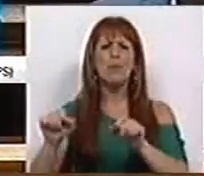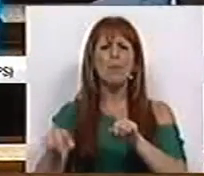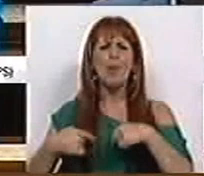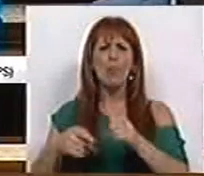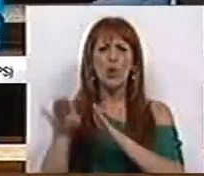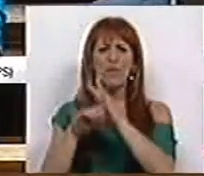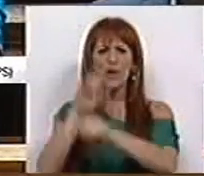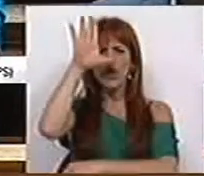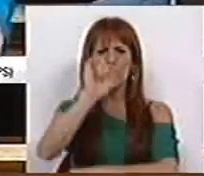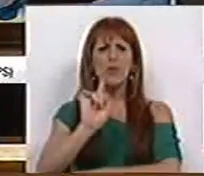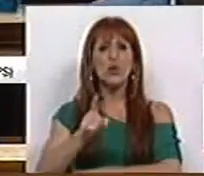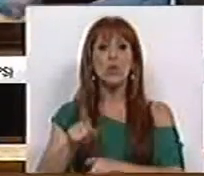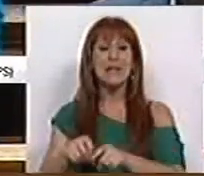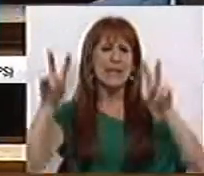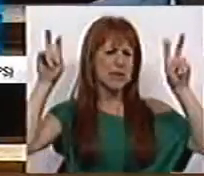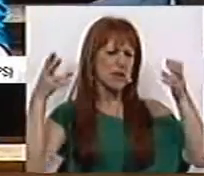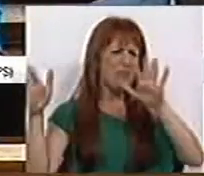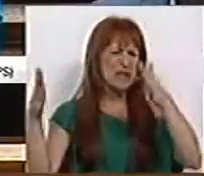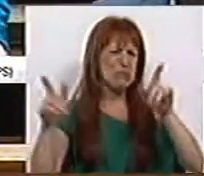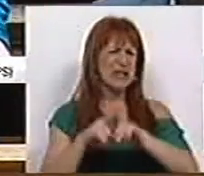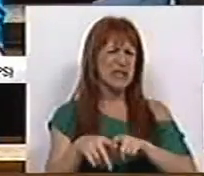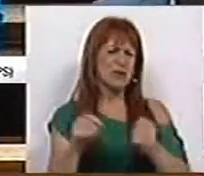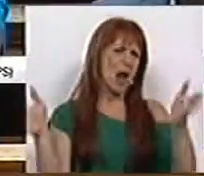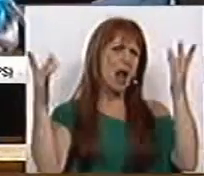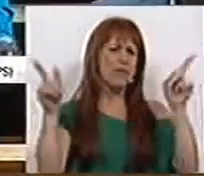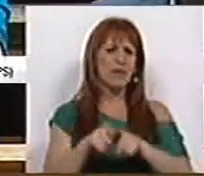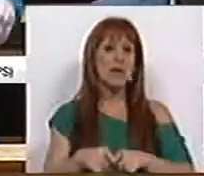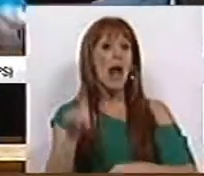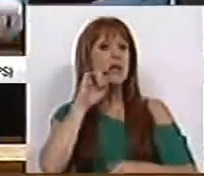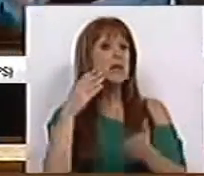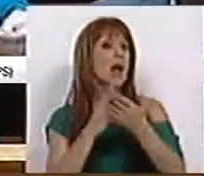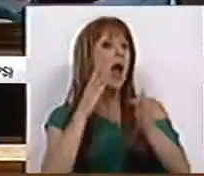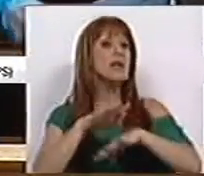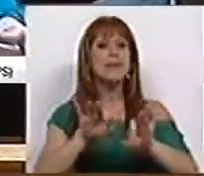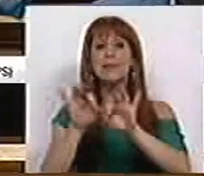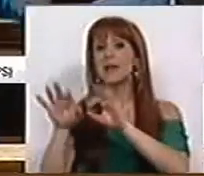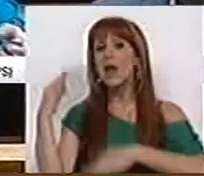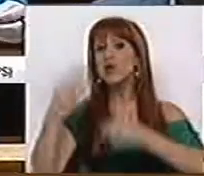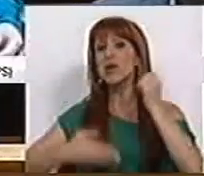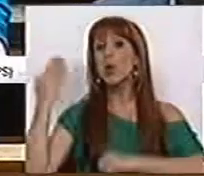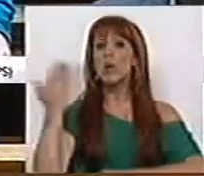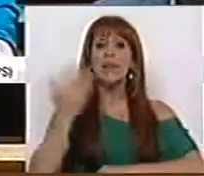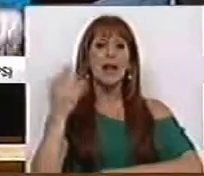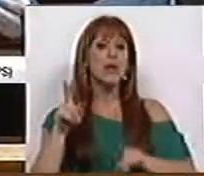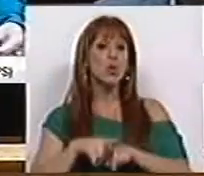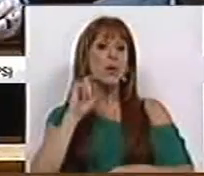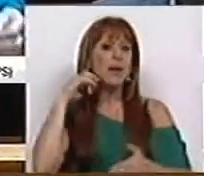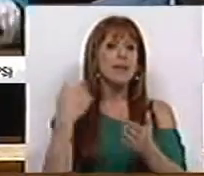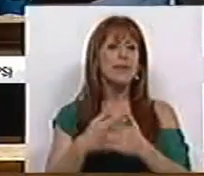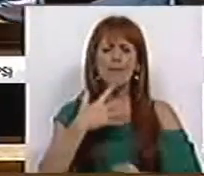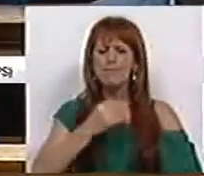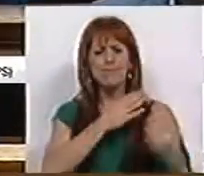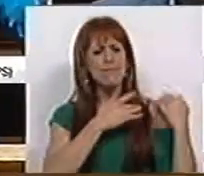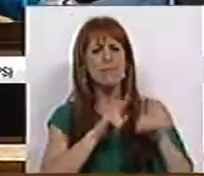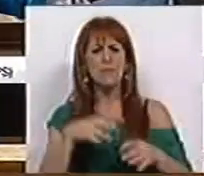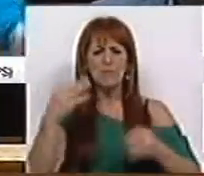próprio programa de governo eh e cito mais ou menos de uma forma livre assegurar o acesso Universal à justiça e ao direito garantir